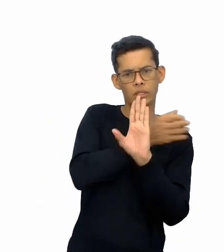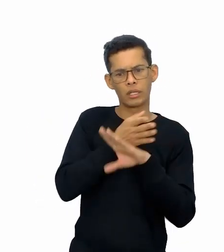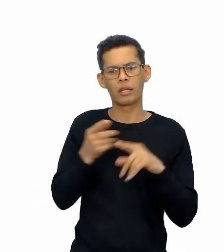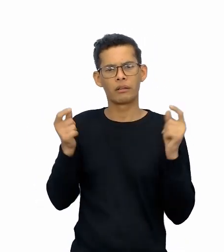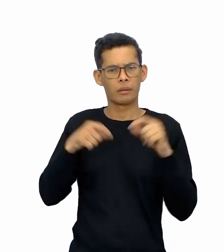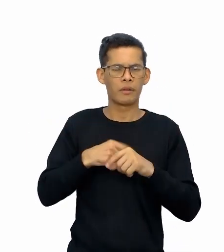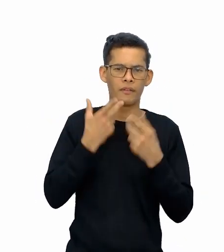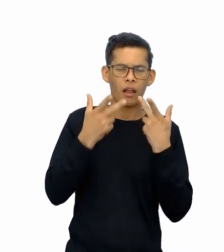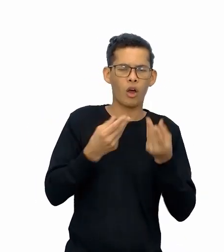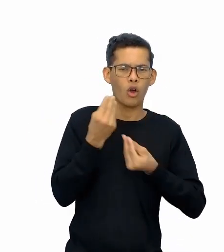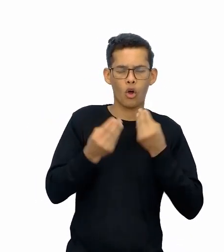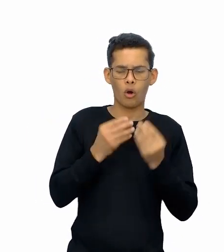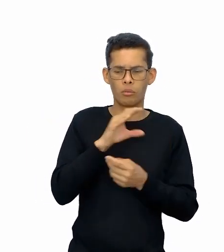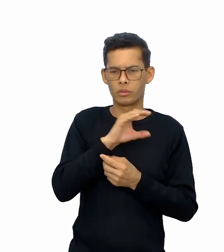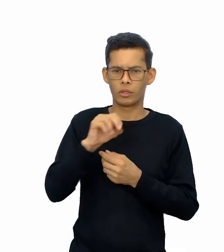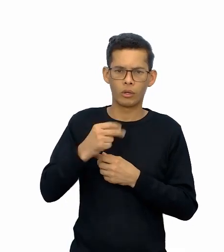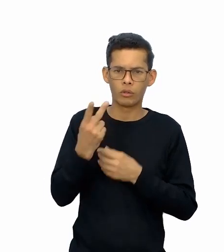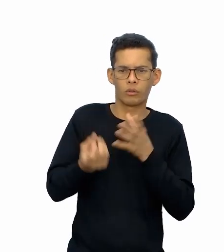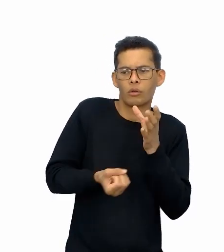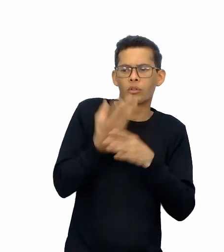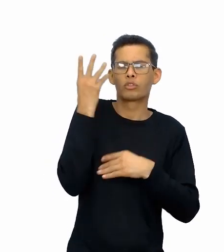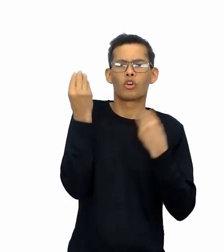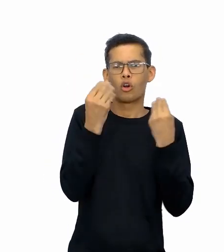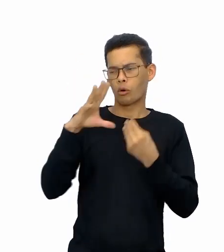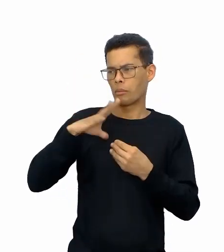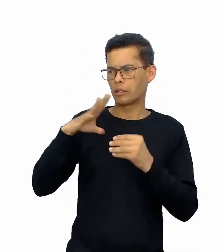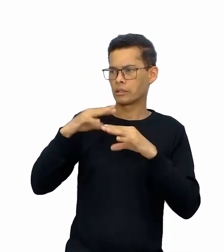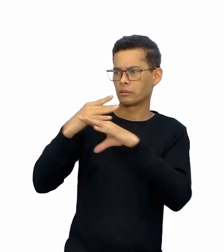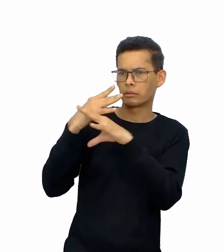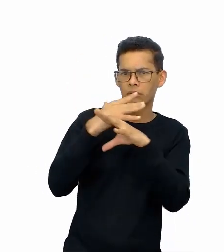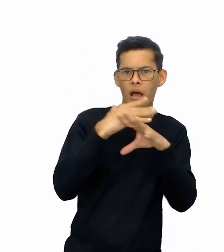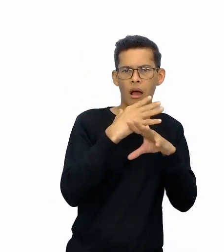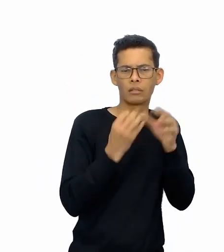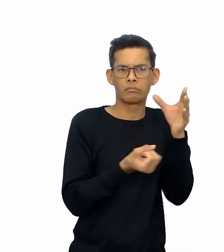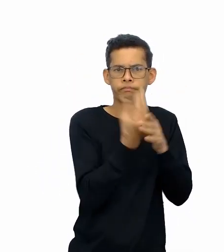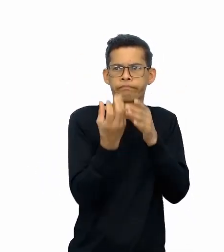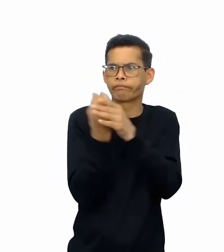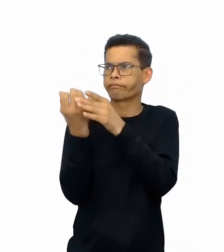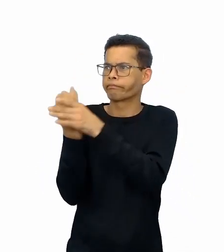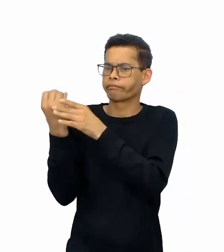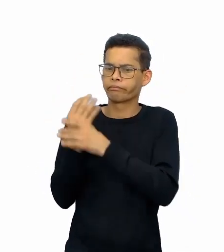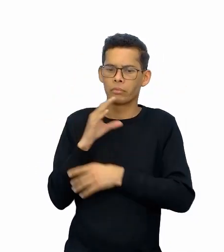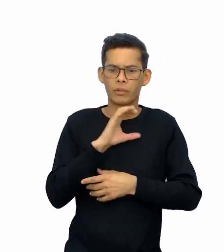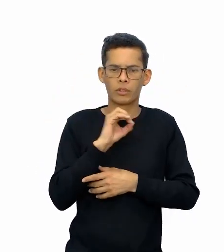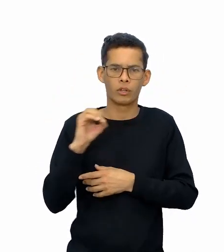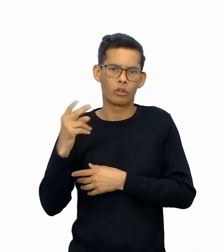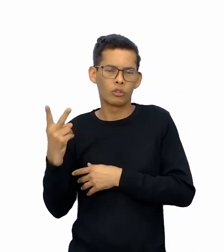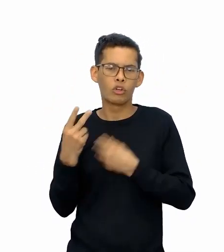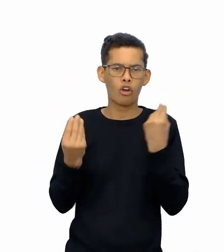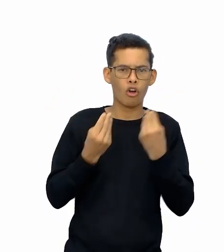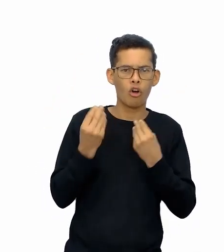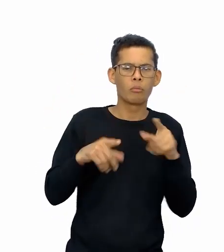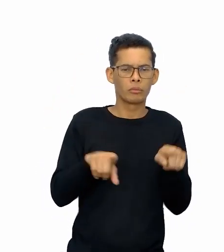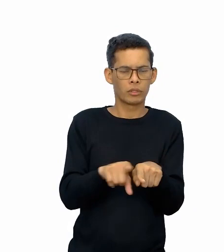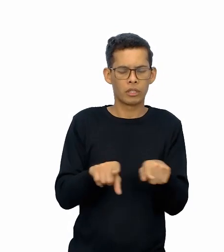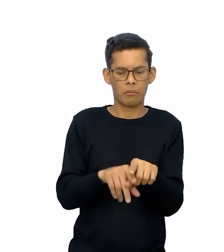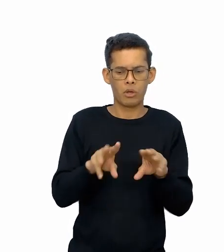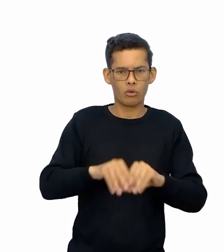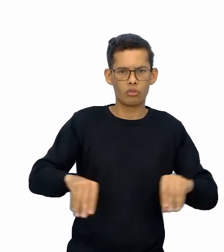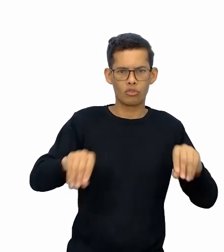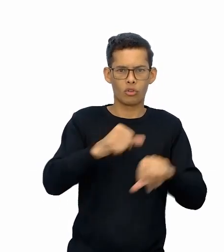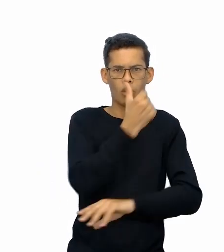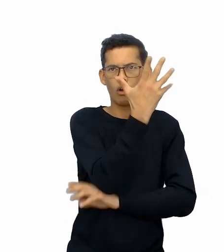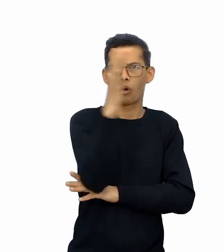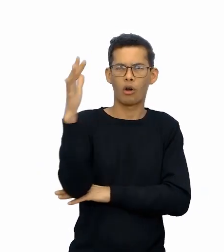dos gases, as cidades que são poluídas e também os poluentes que são incidentes sobre a agricultura e o solo.